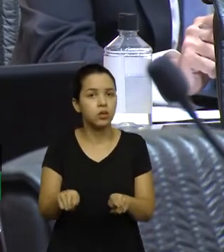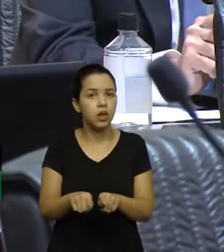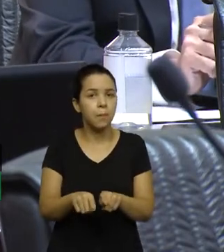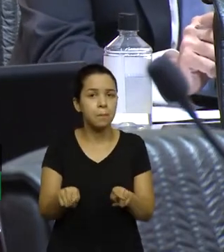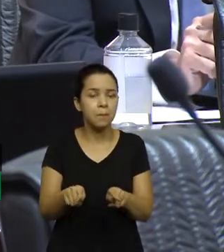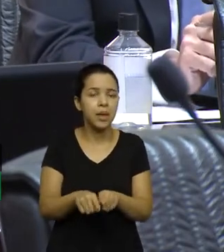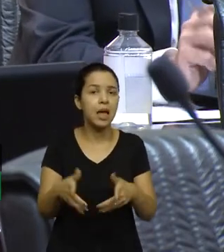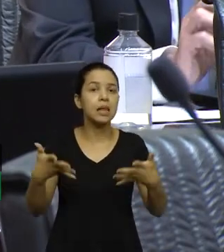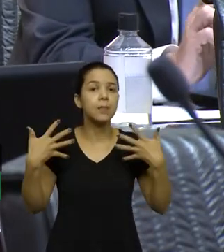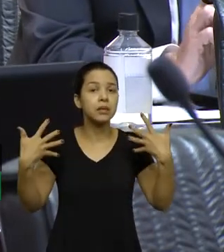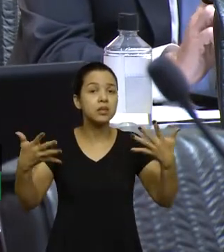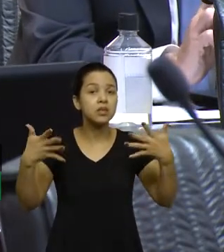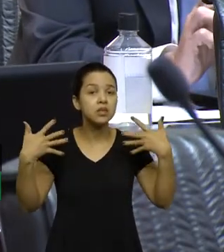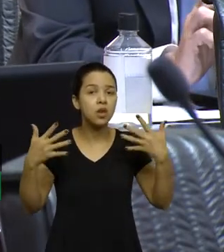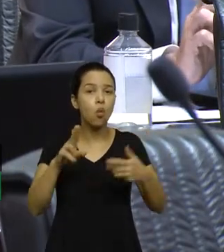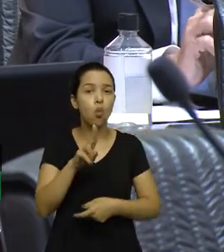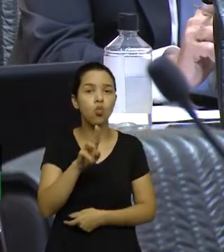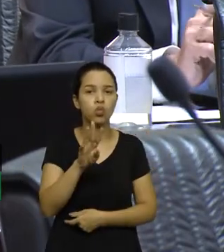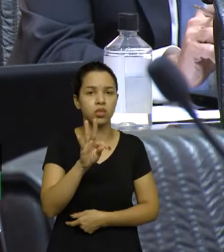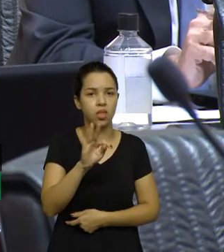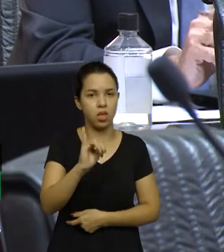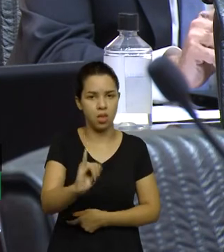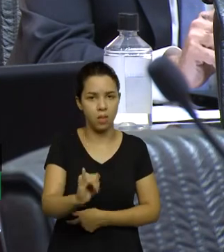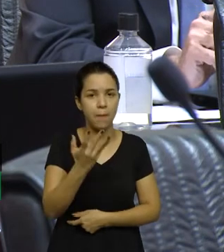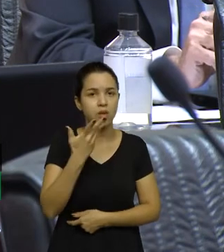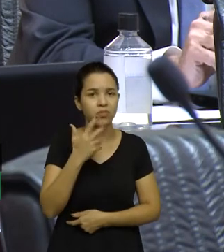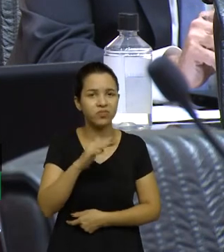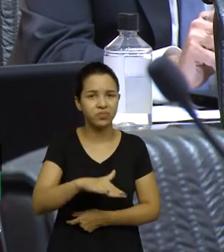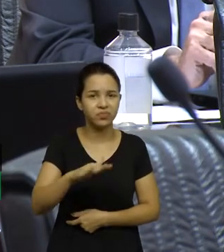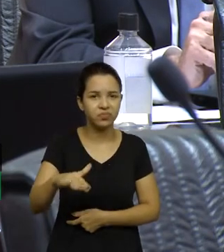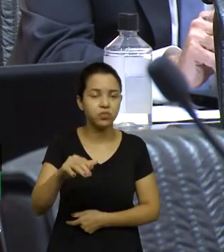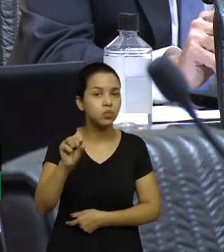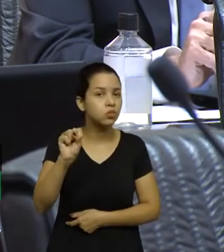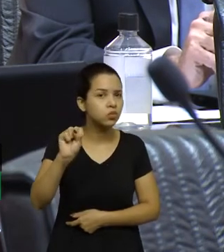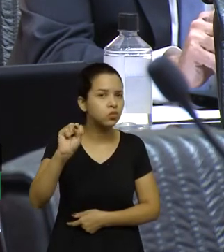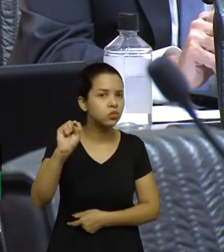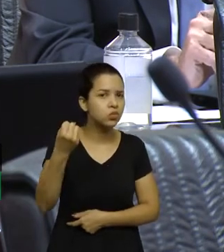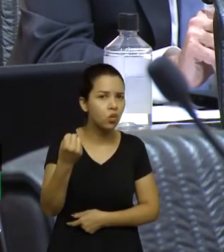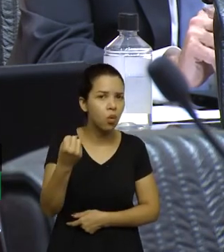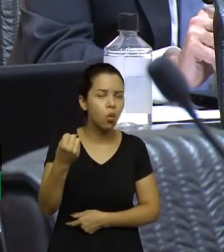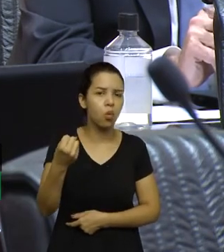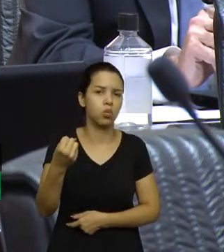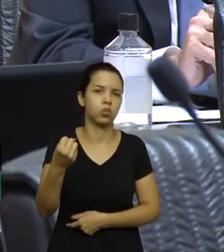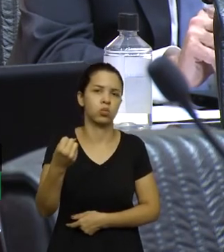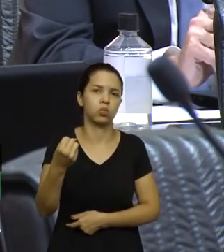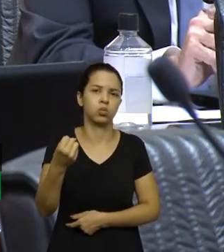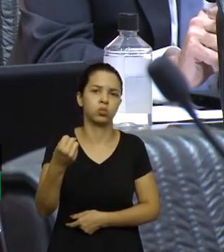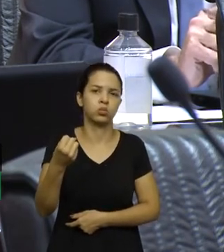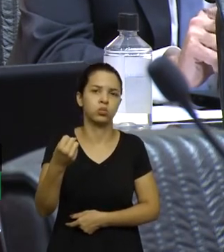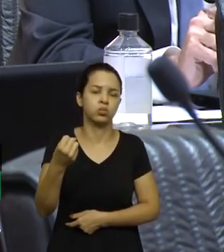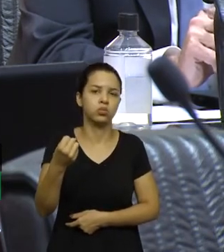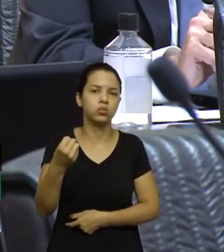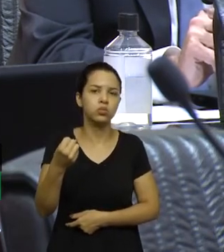climatização da UTI pediátrica, que os 8 aparelhos da UTI, da unidade